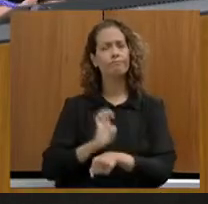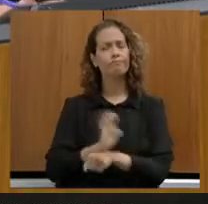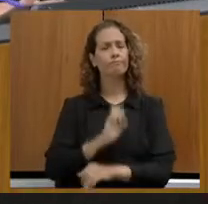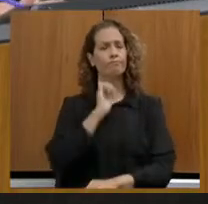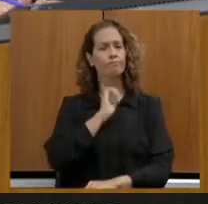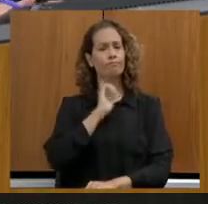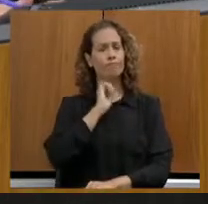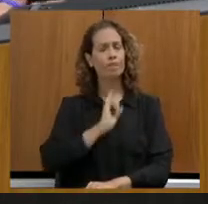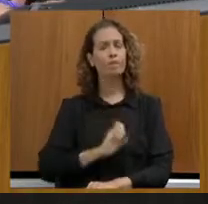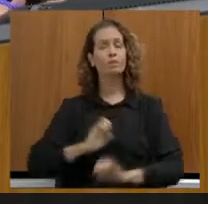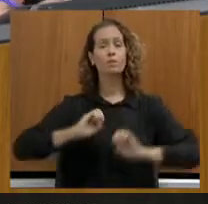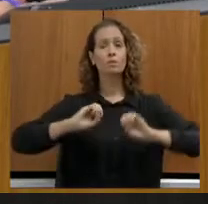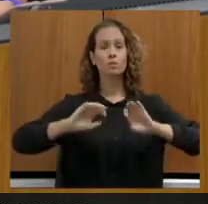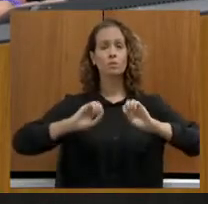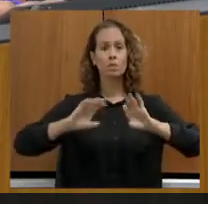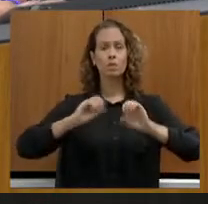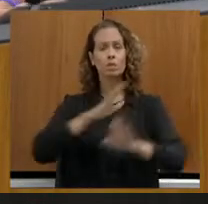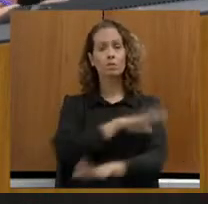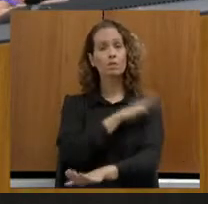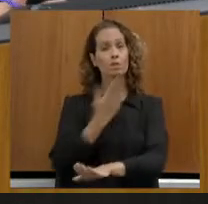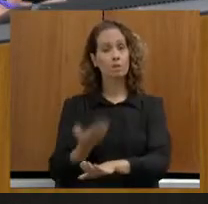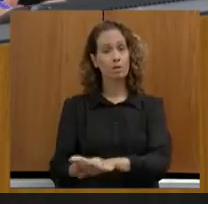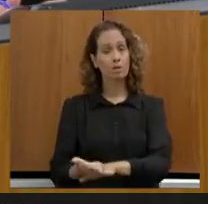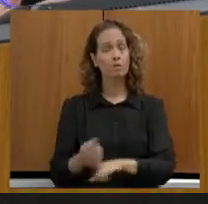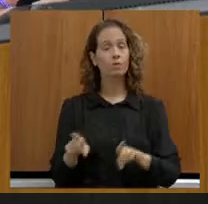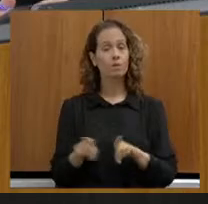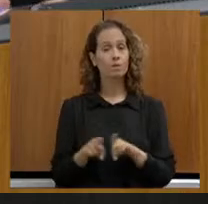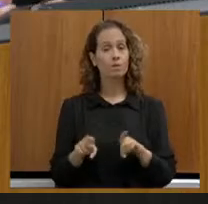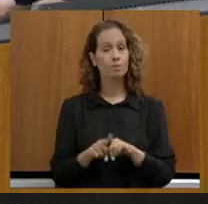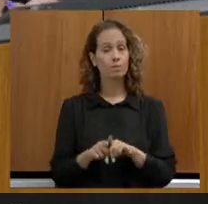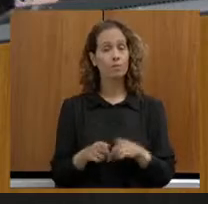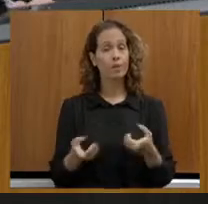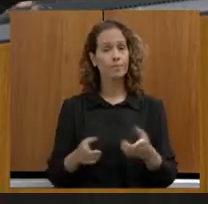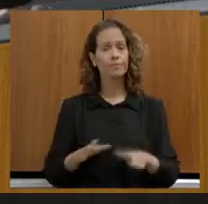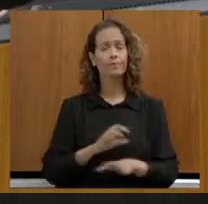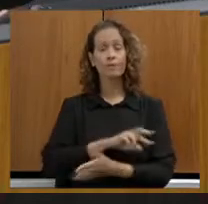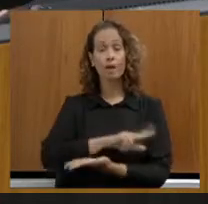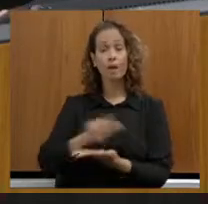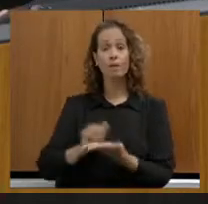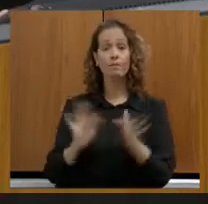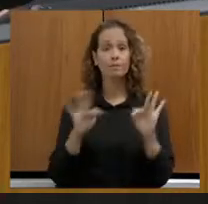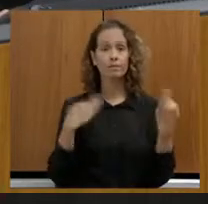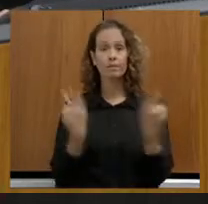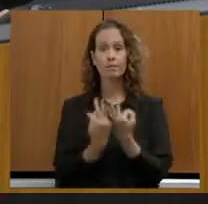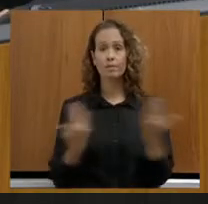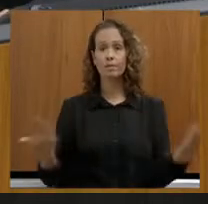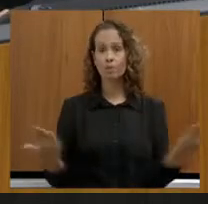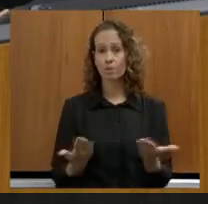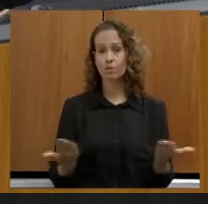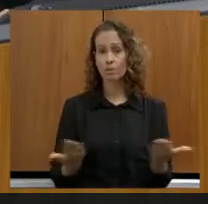Gerais o ensino em tempo integral em muitas famílias hoje